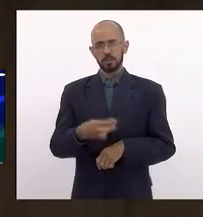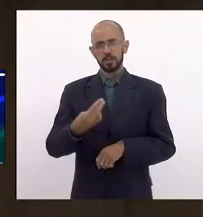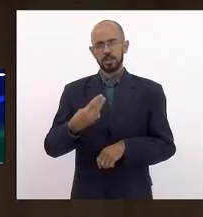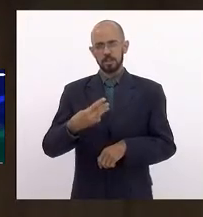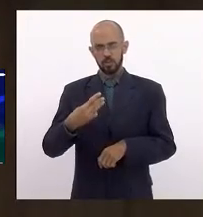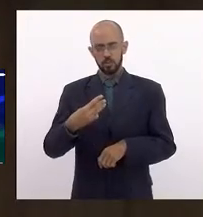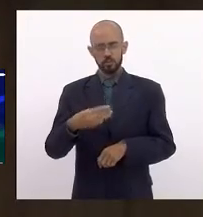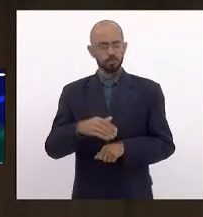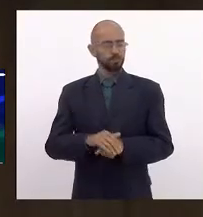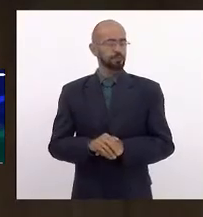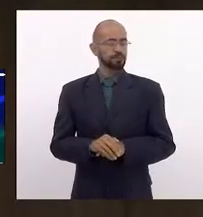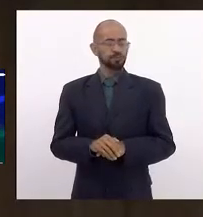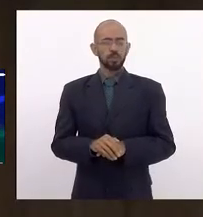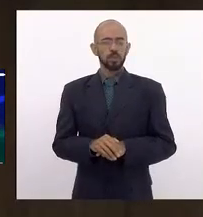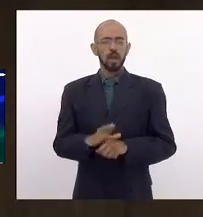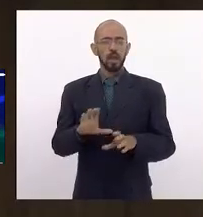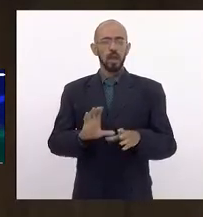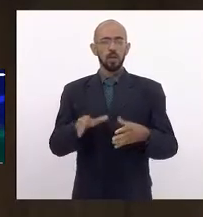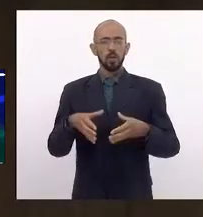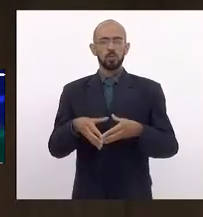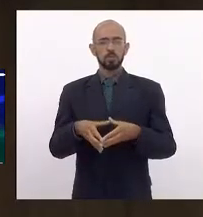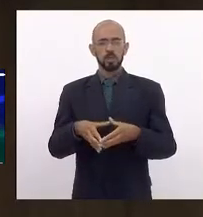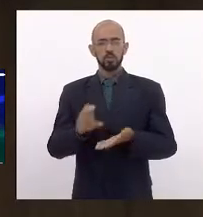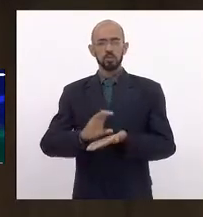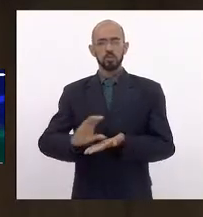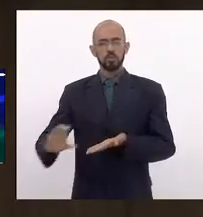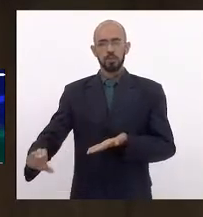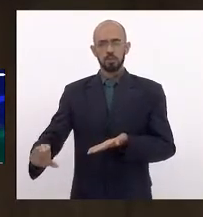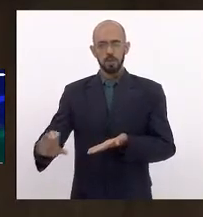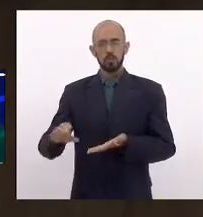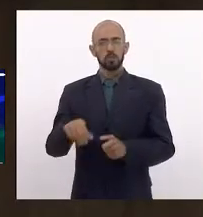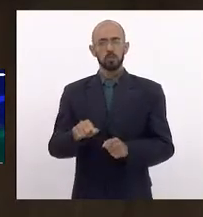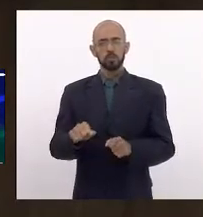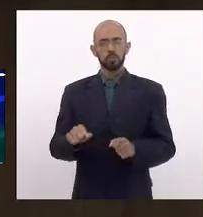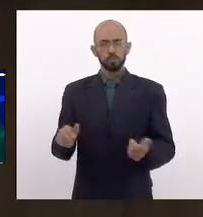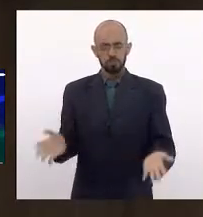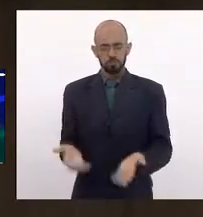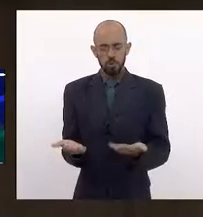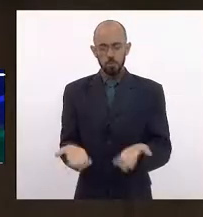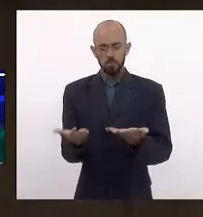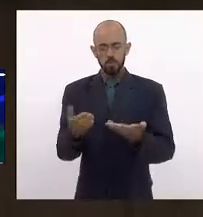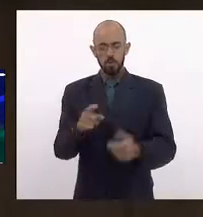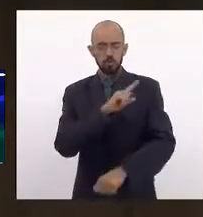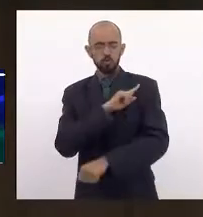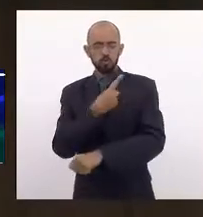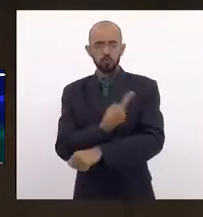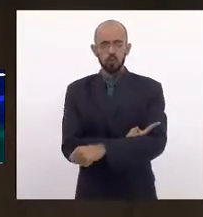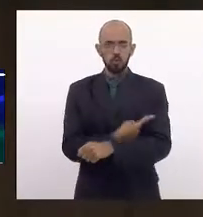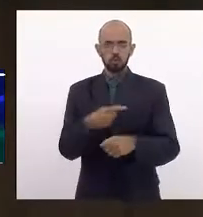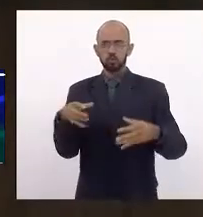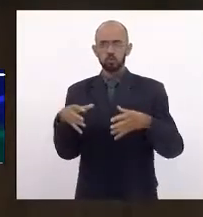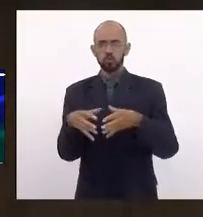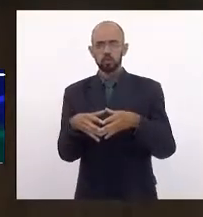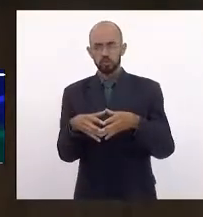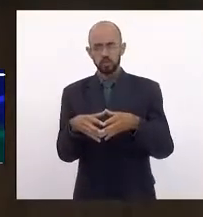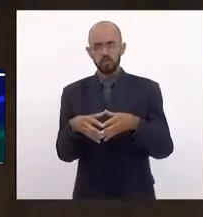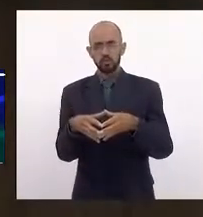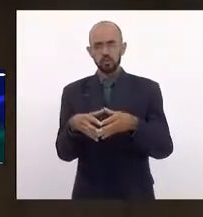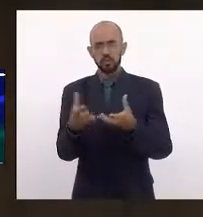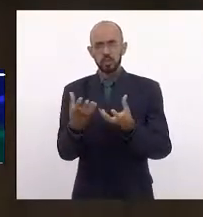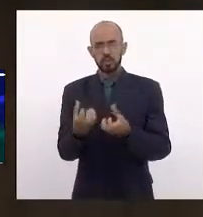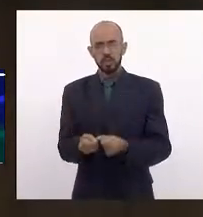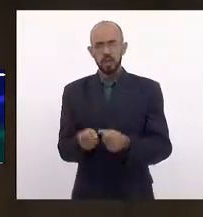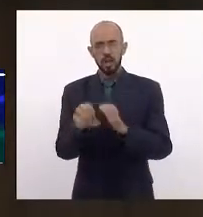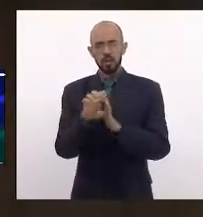Presidente a comissão de orçamento promoveu um grande esforço de acatar